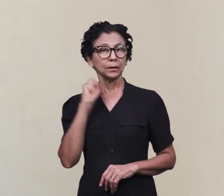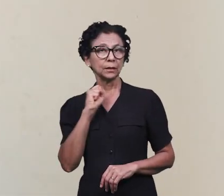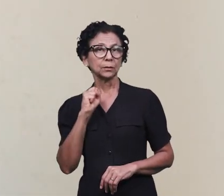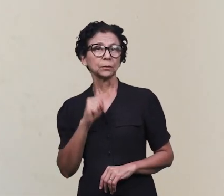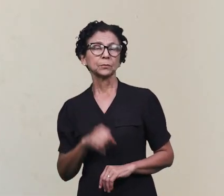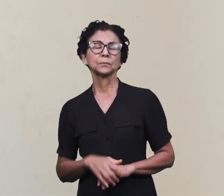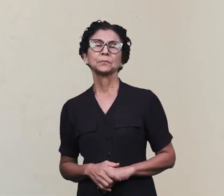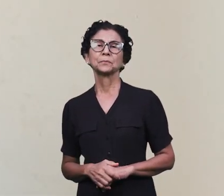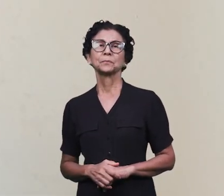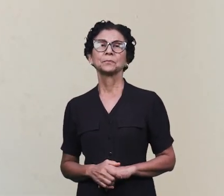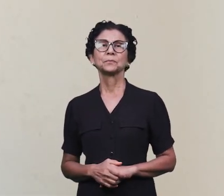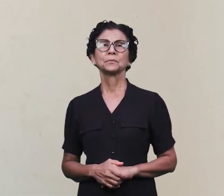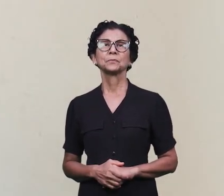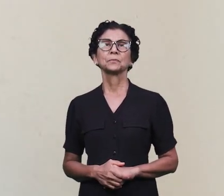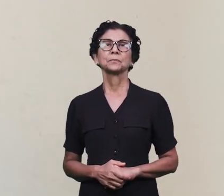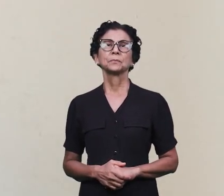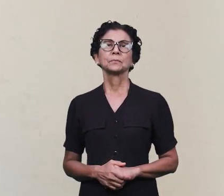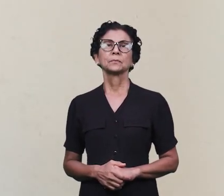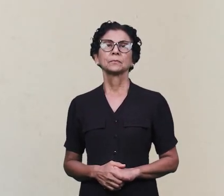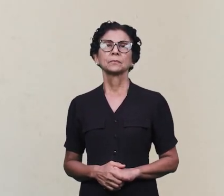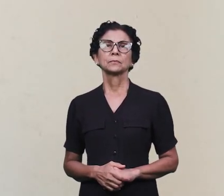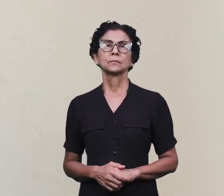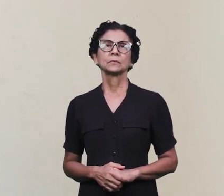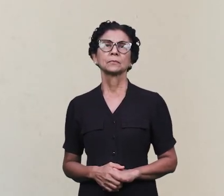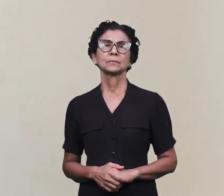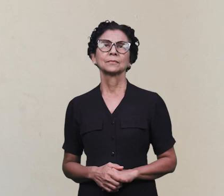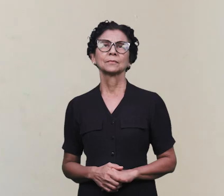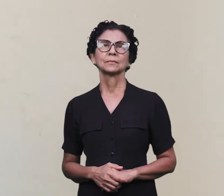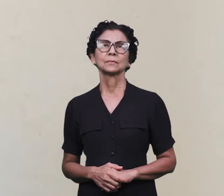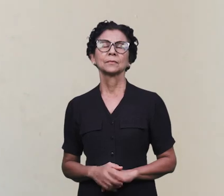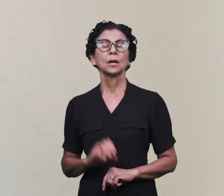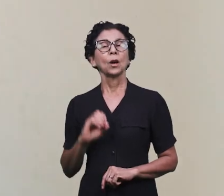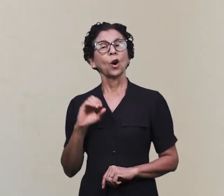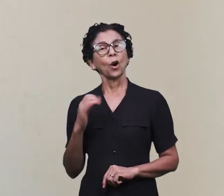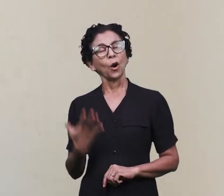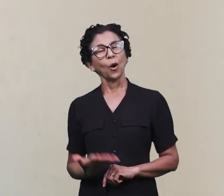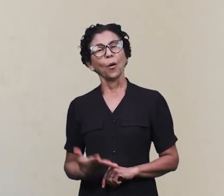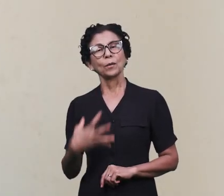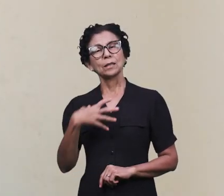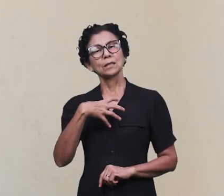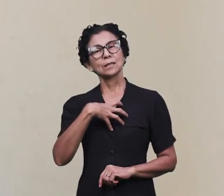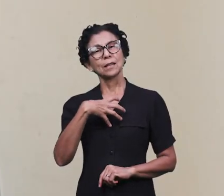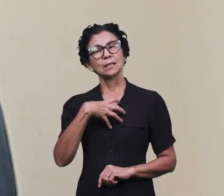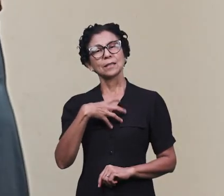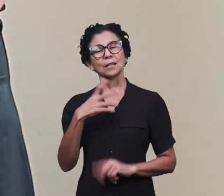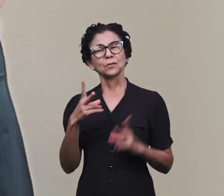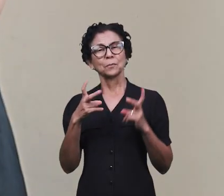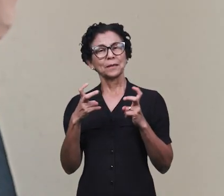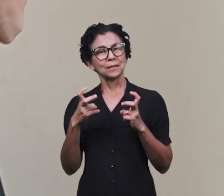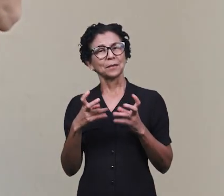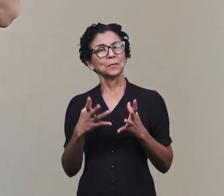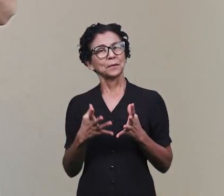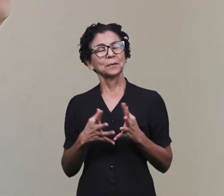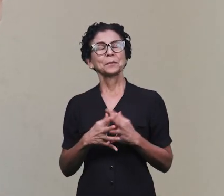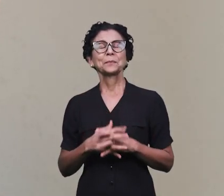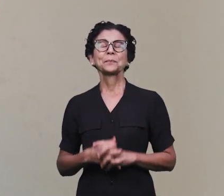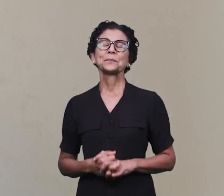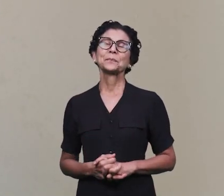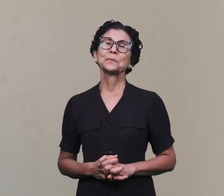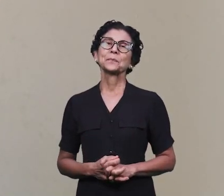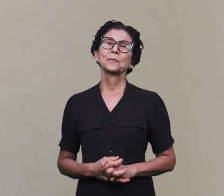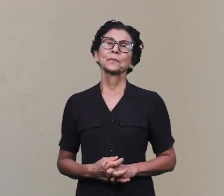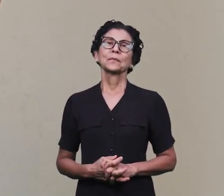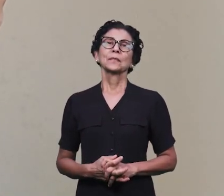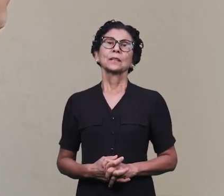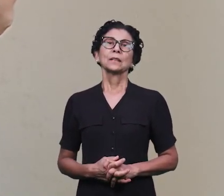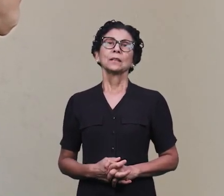eu trouxe aqui um exemplo, conforme a Juliana já tinha dito, sobre materiais sustentáveis. Materiais